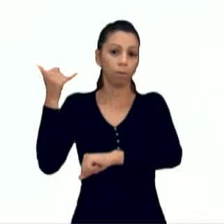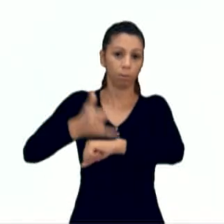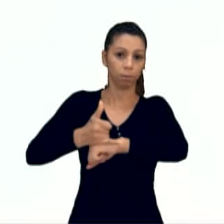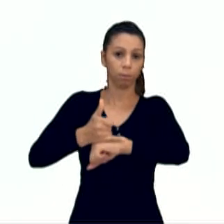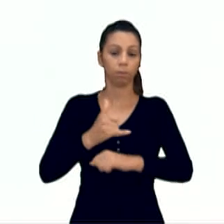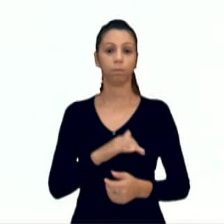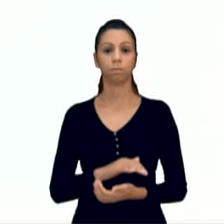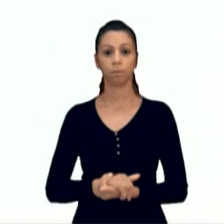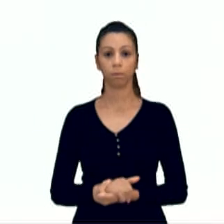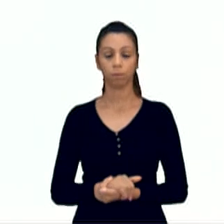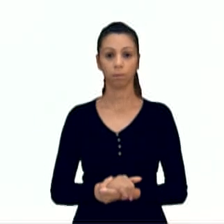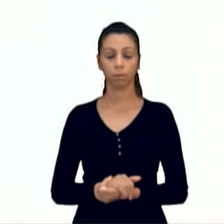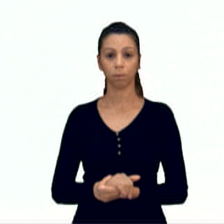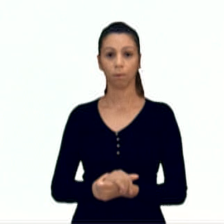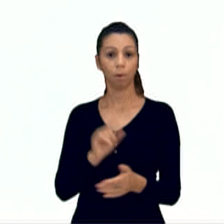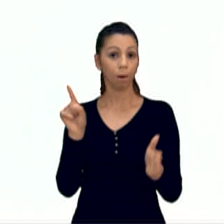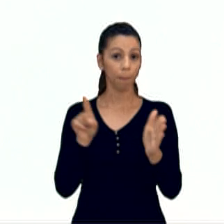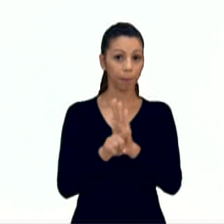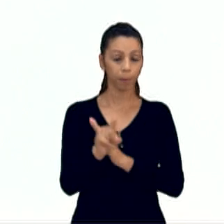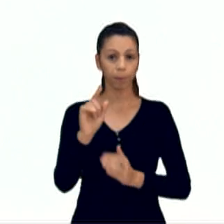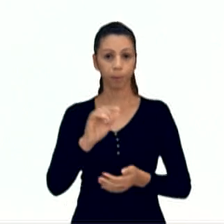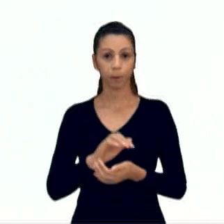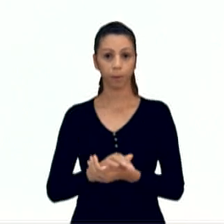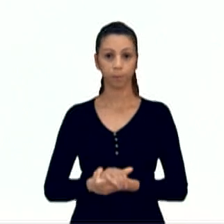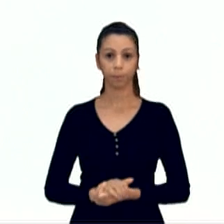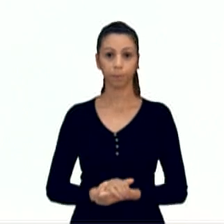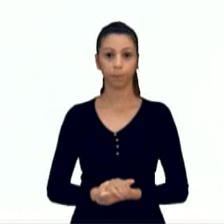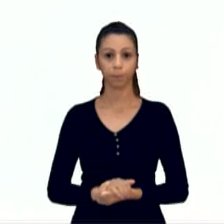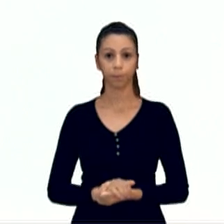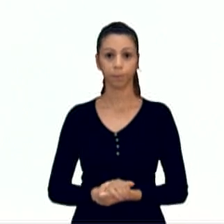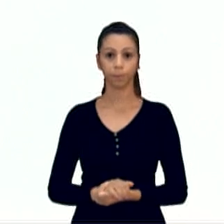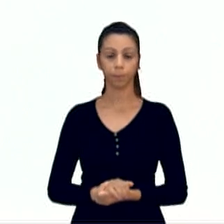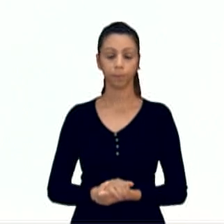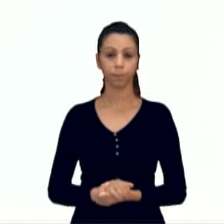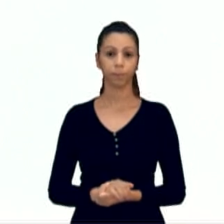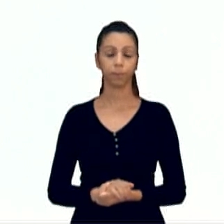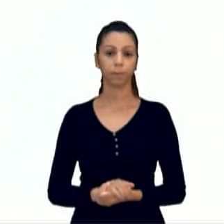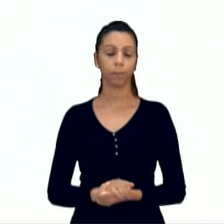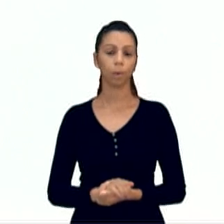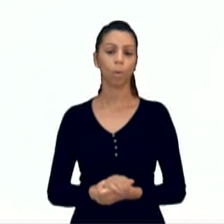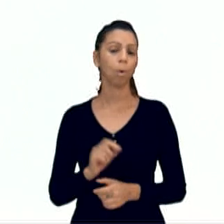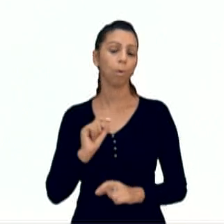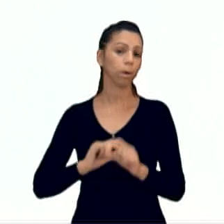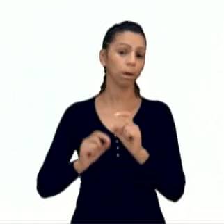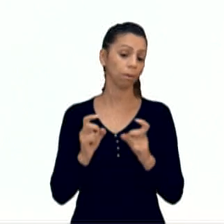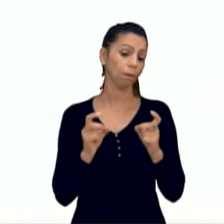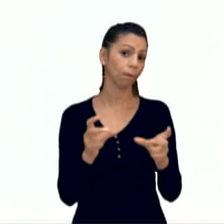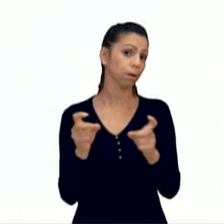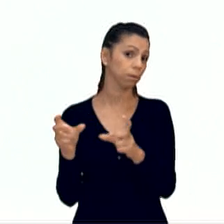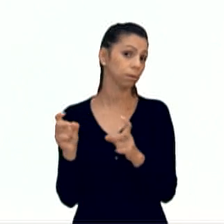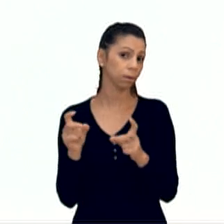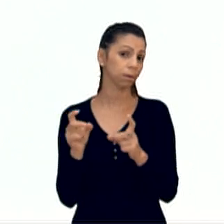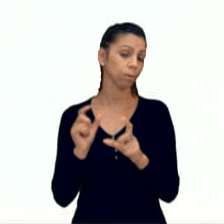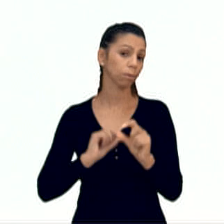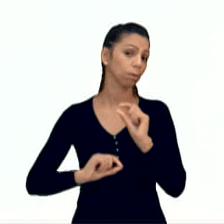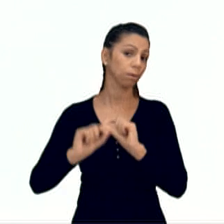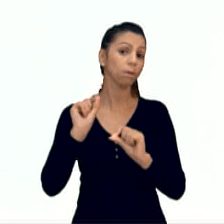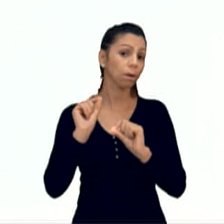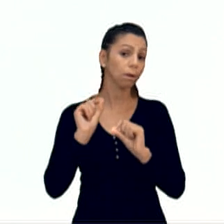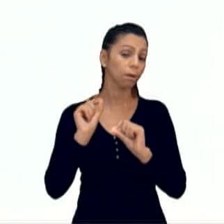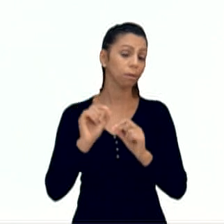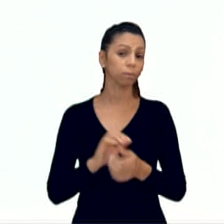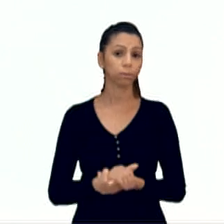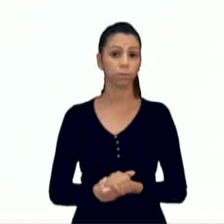perguntas. What product is being advertised? Que produto está sendo anunciado?